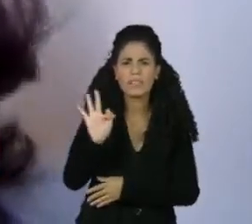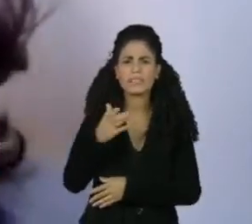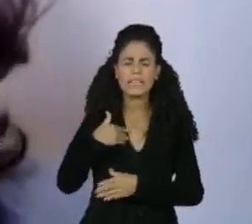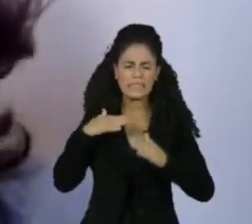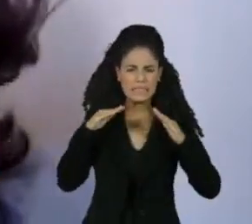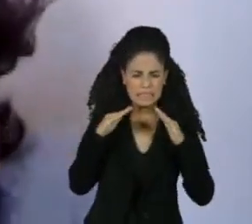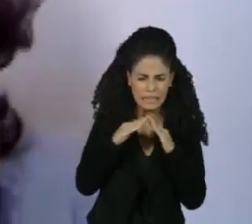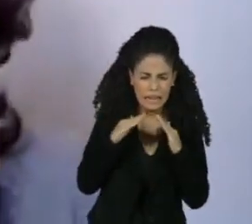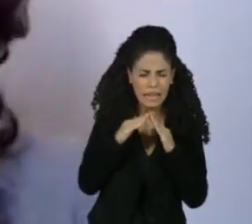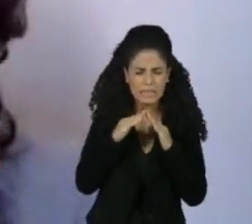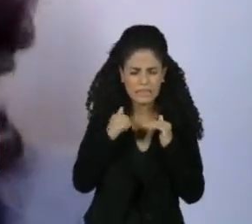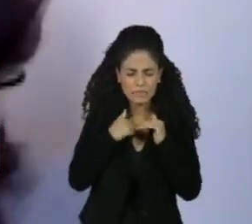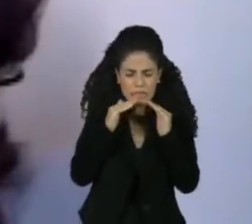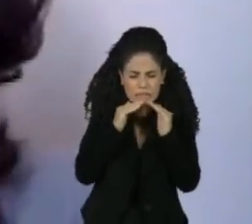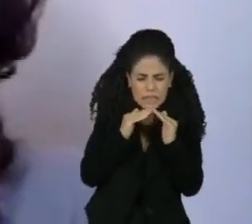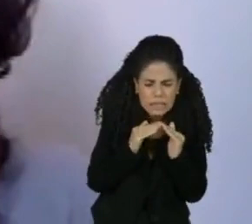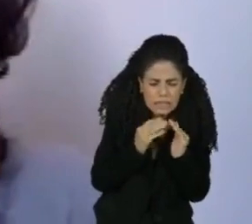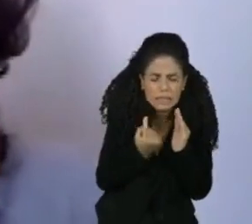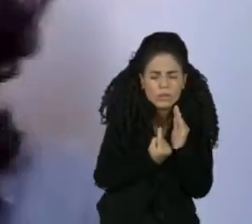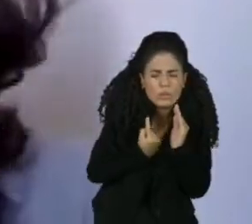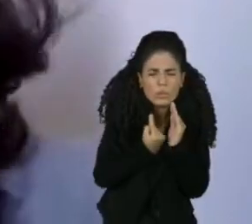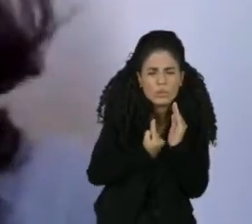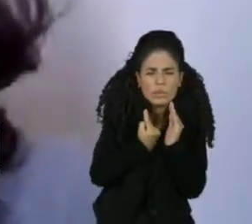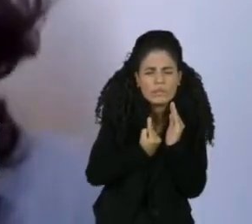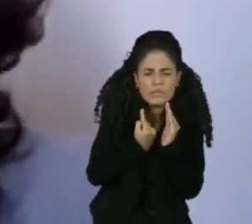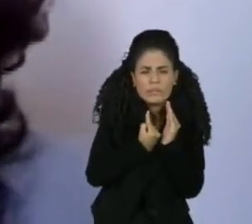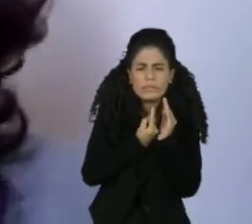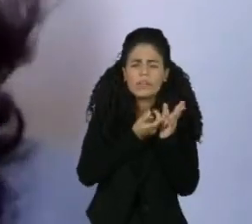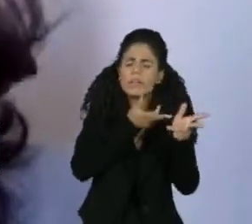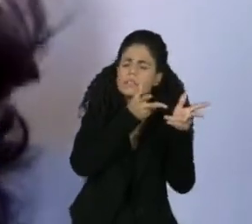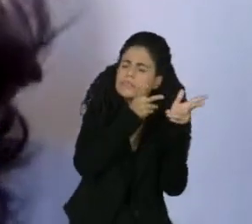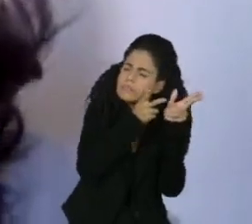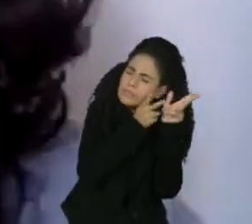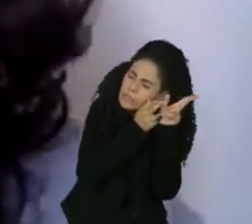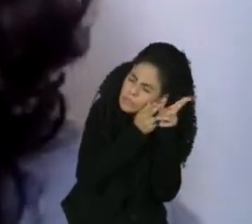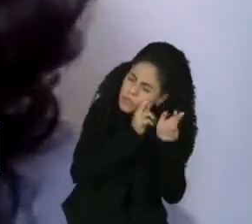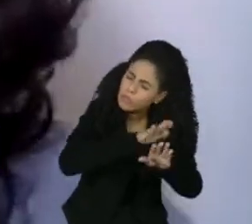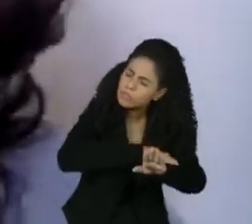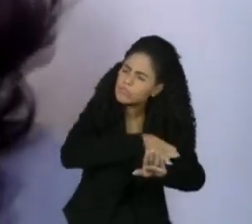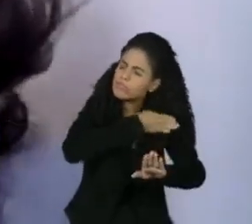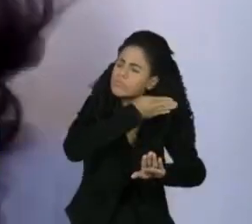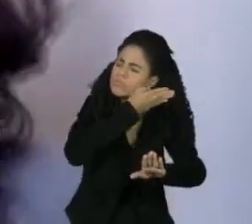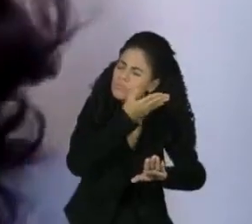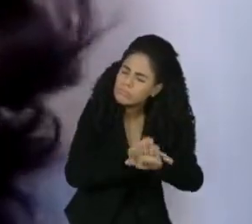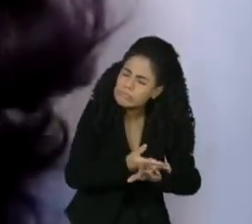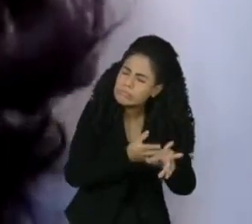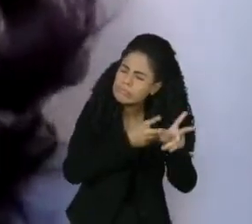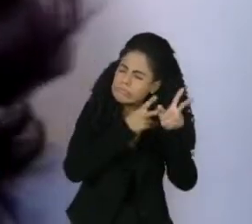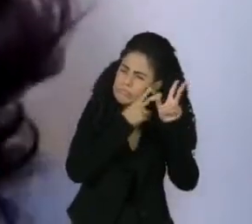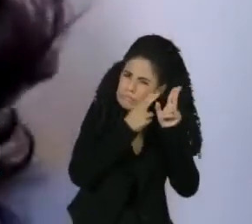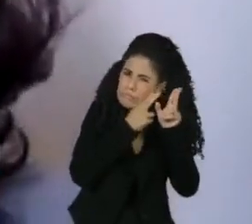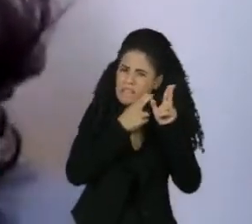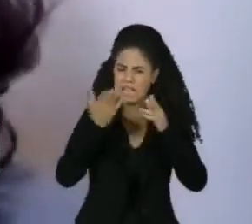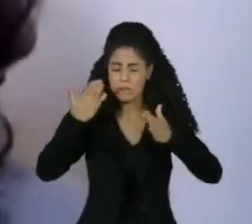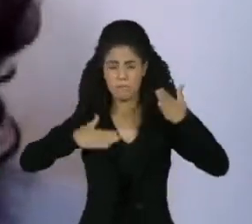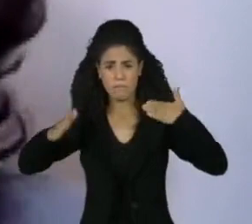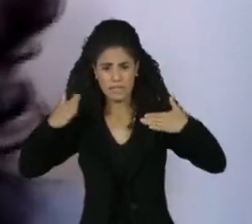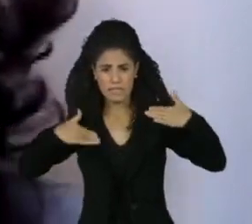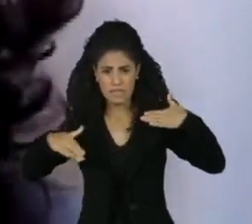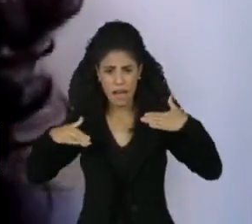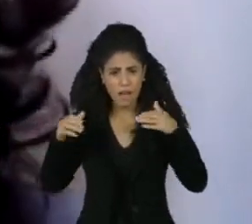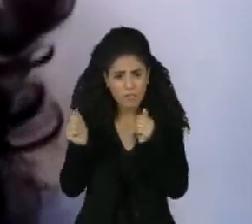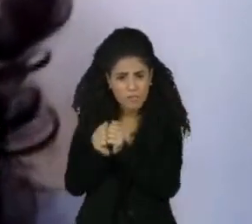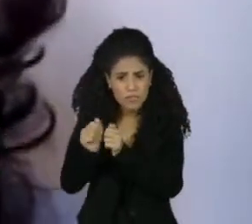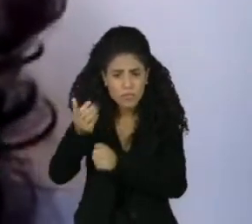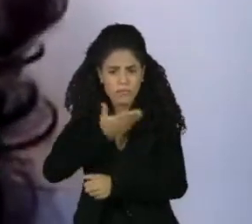casa, tinha dias que eu só passava o dia inteiro deitada, dormindo. Eu parei de sair com as minhas amigas, não queria